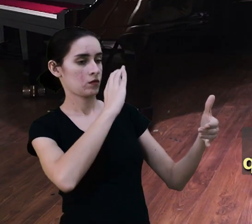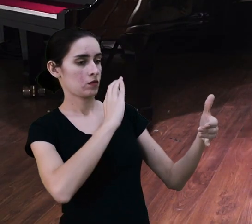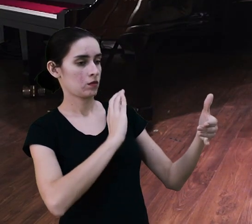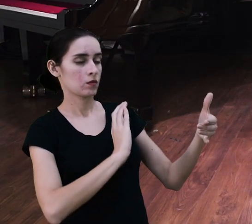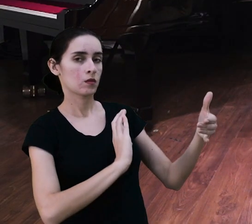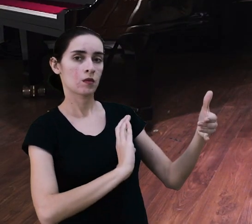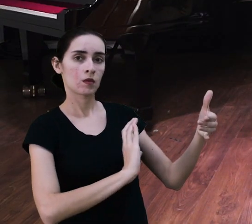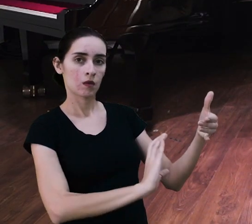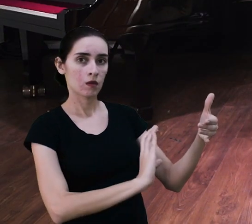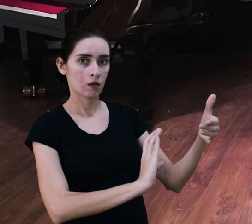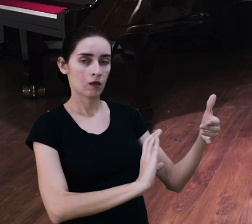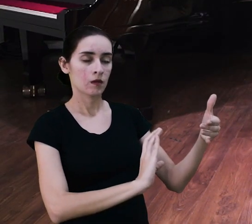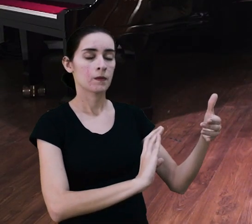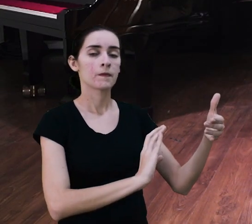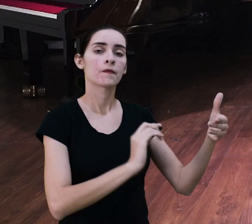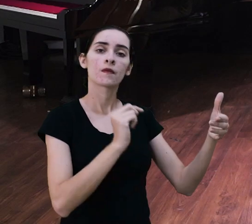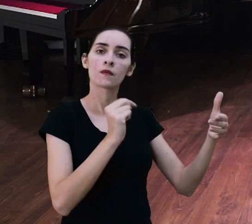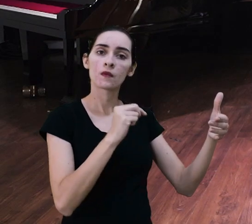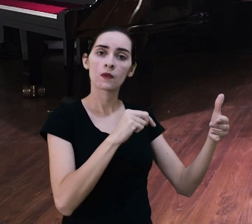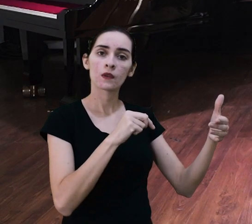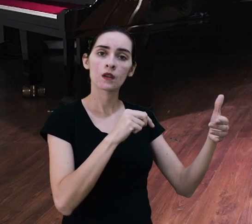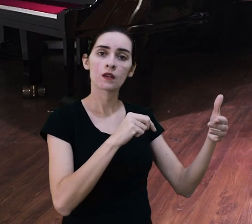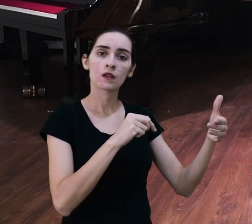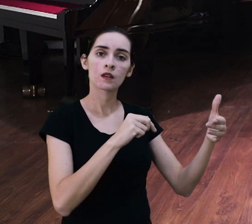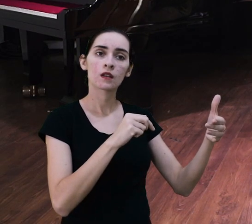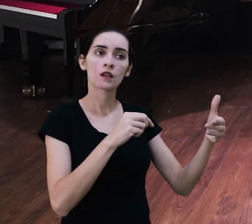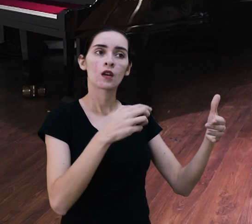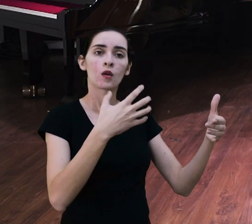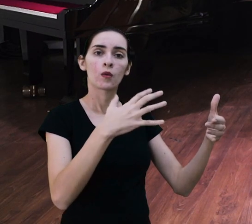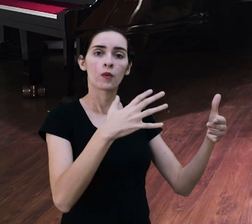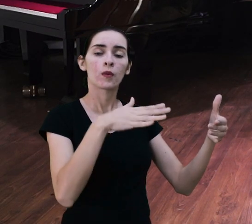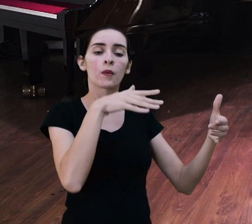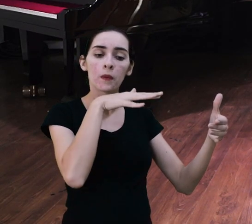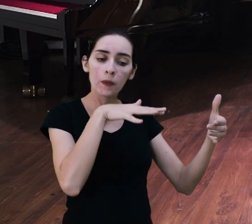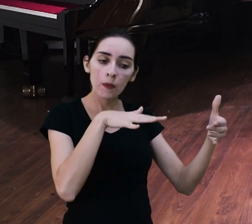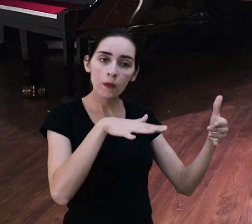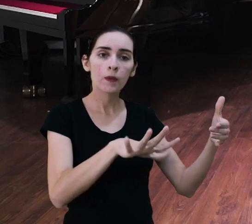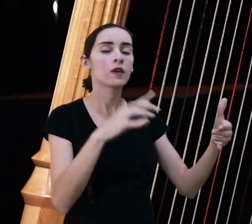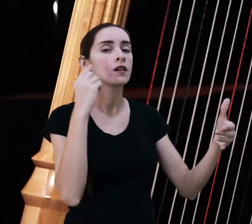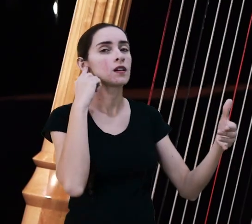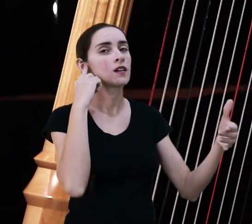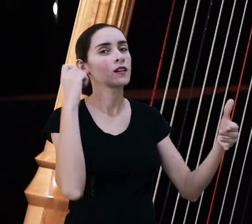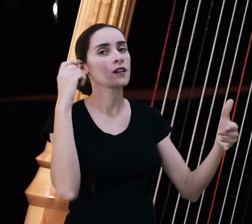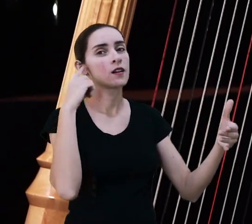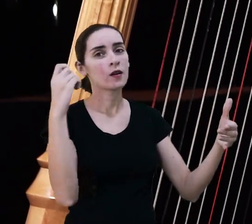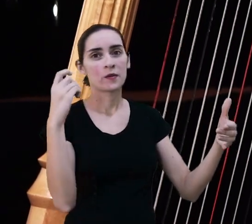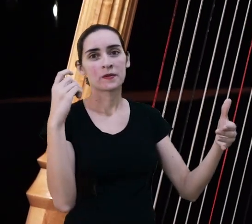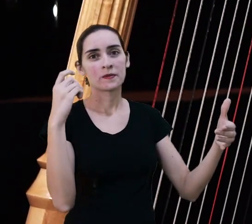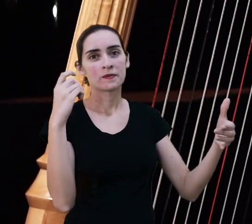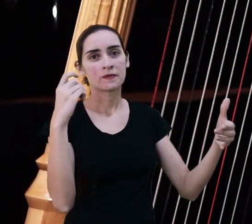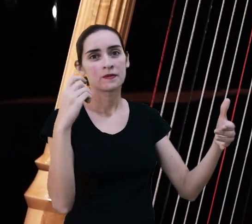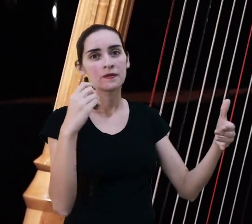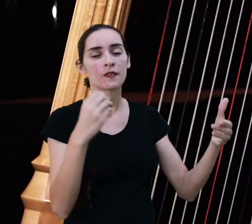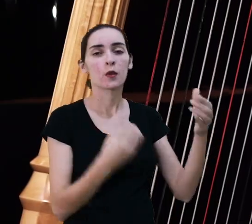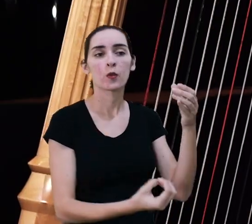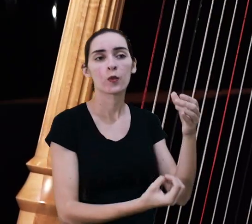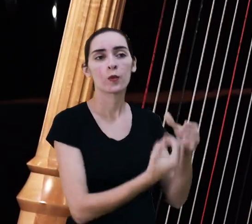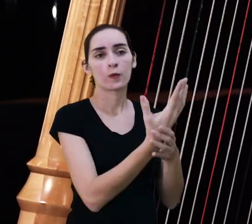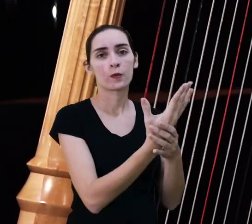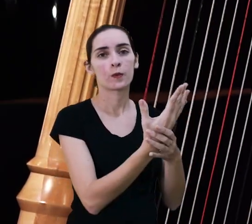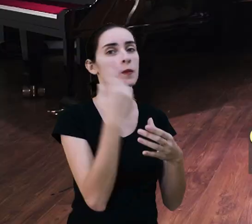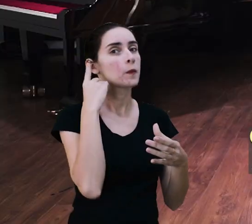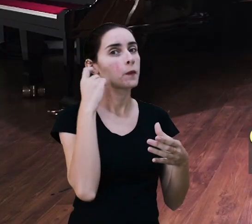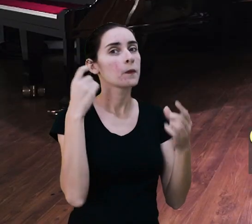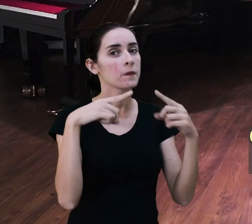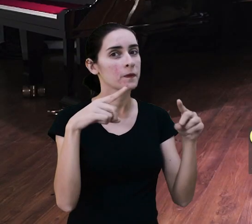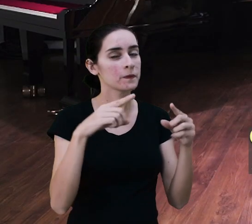da harpa, onde vai vibrar a caixa e vai ter a ressonância do som. É assim que é fabricado o som da